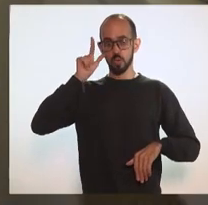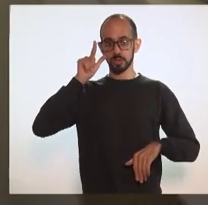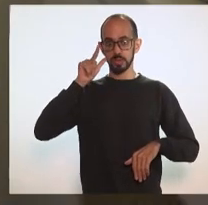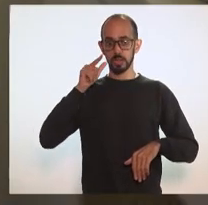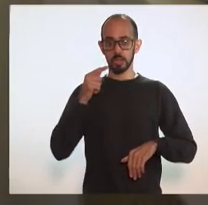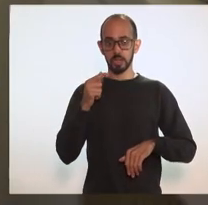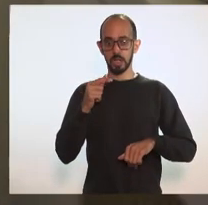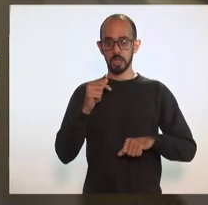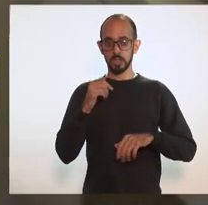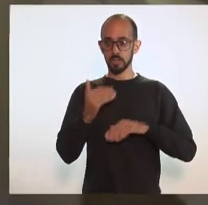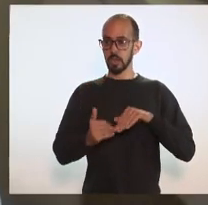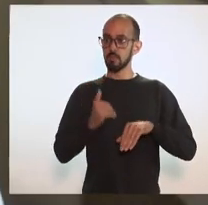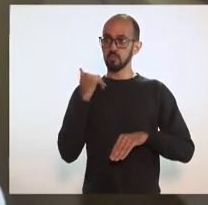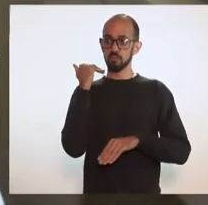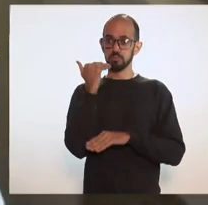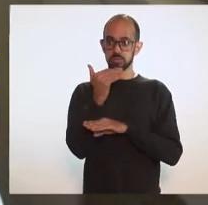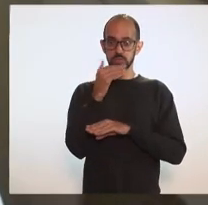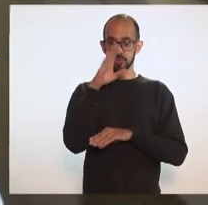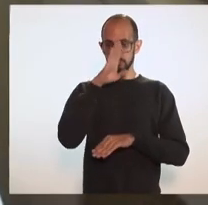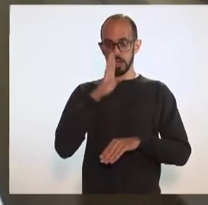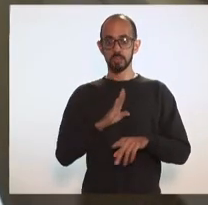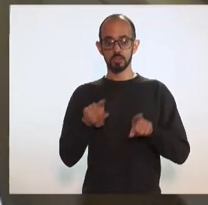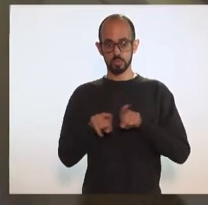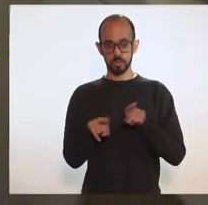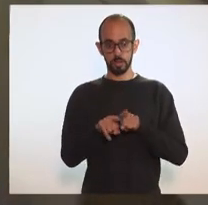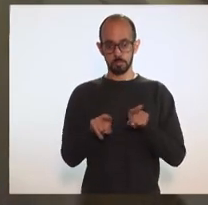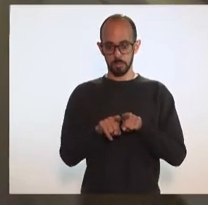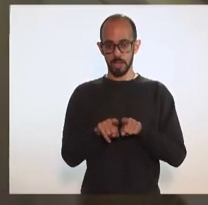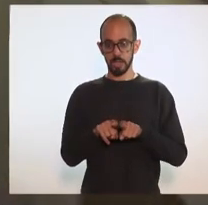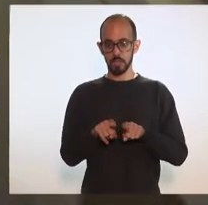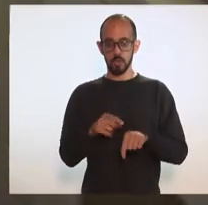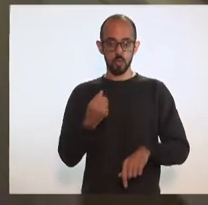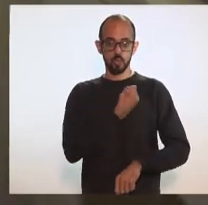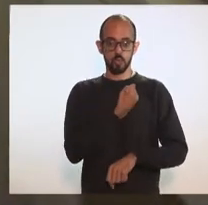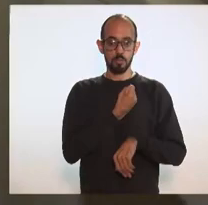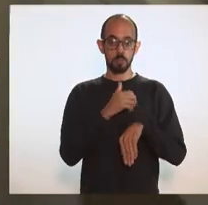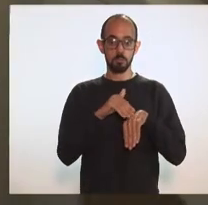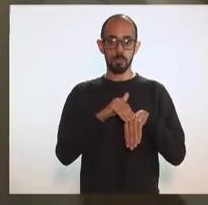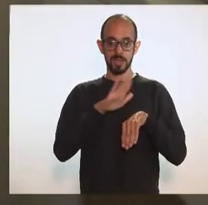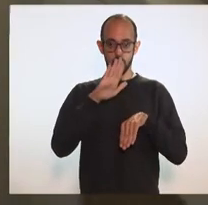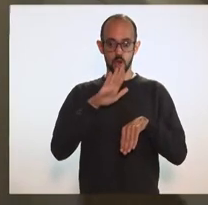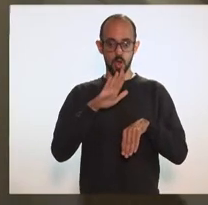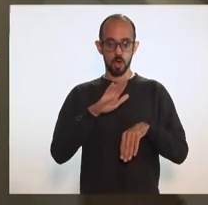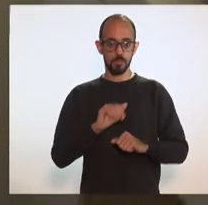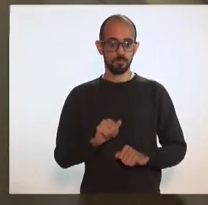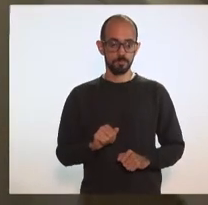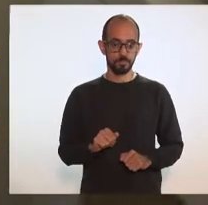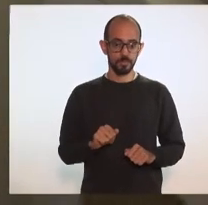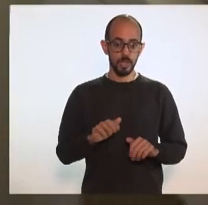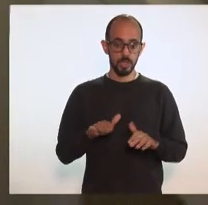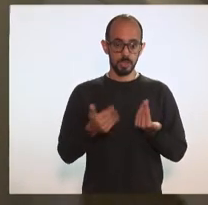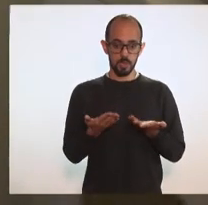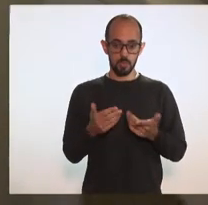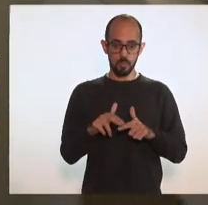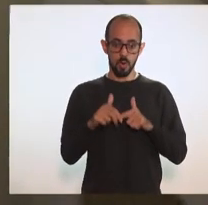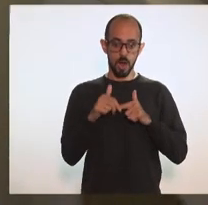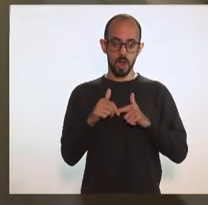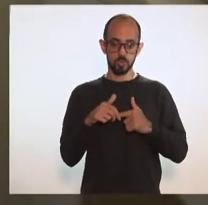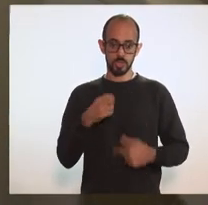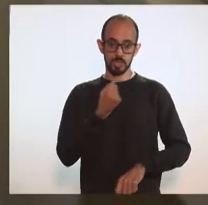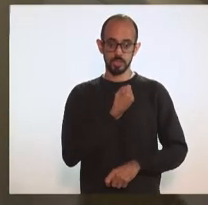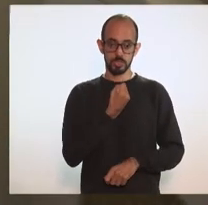e o Brasil também o feche em diante destes números